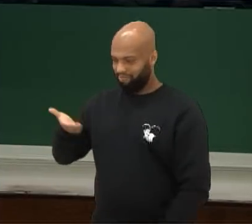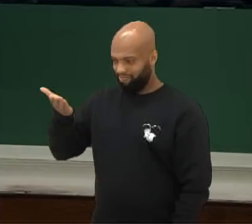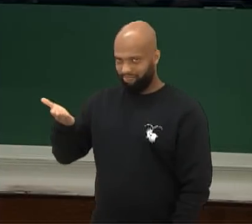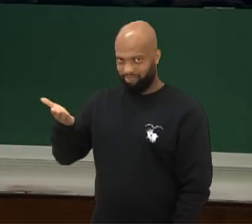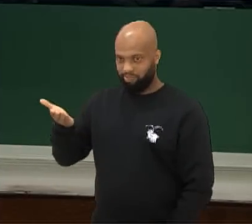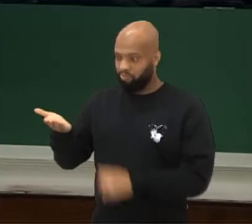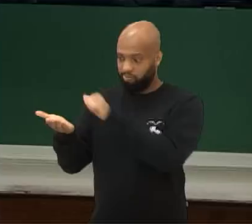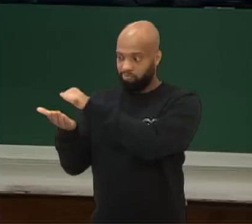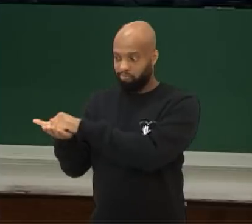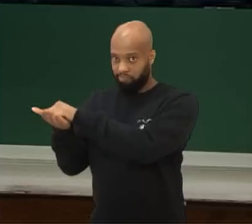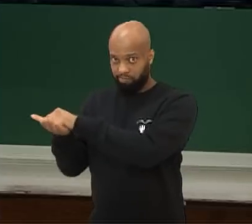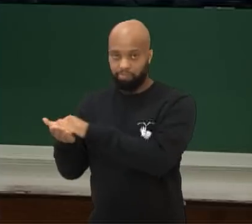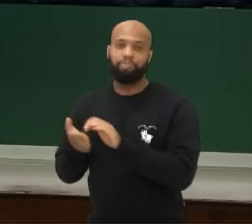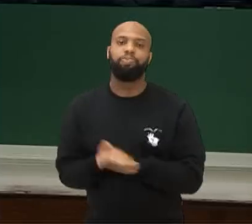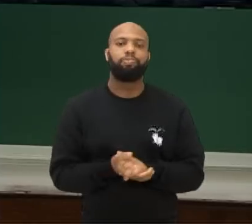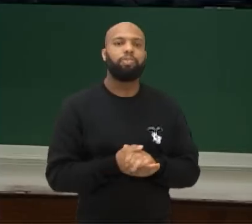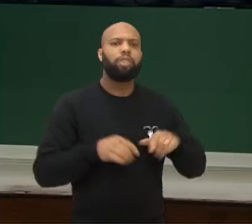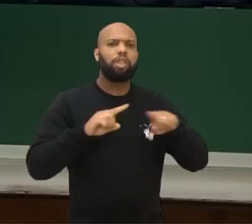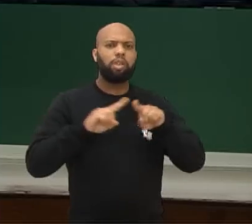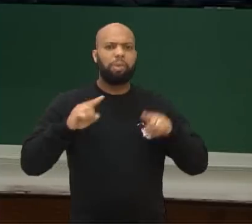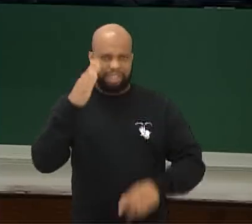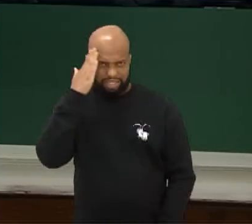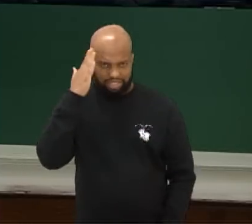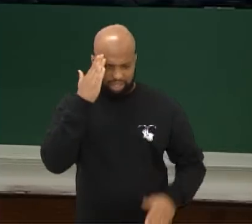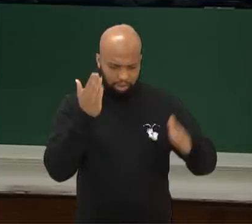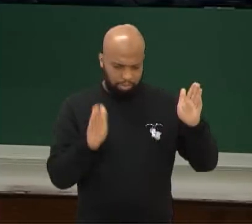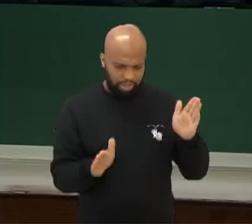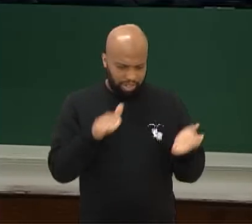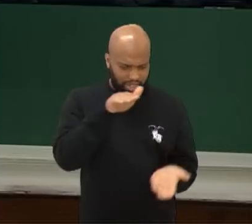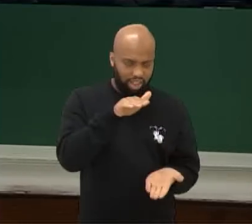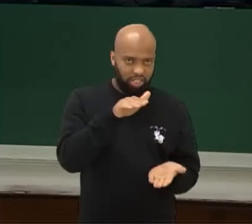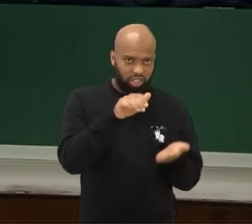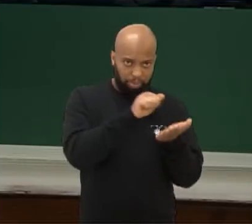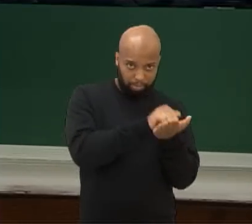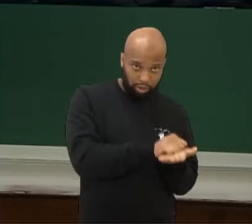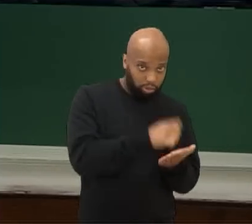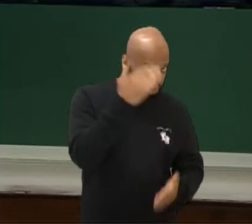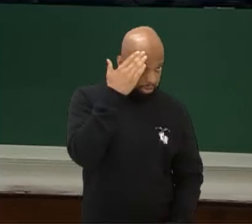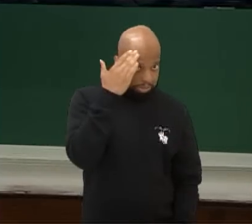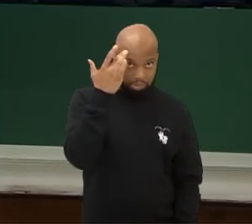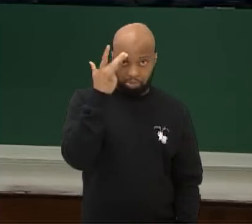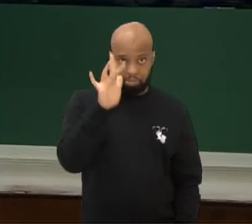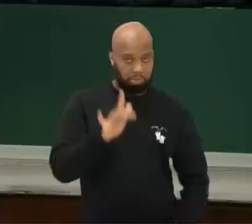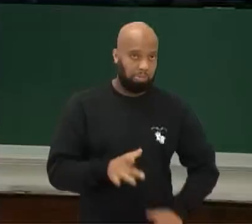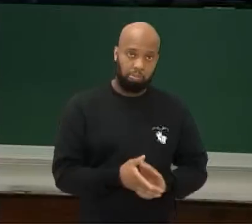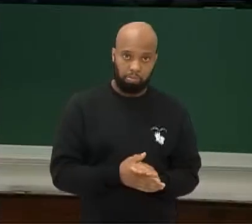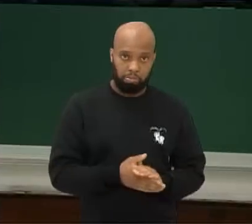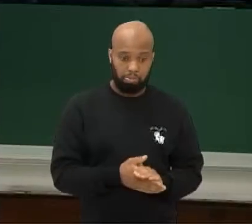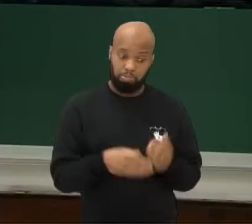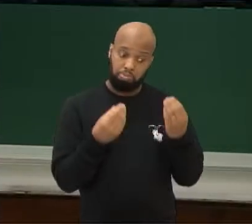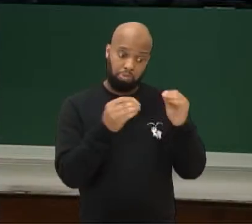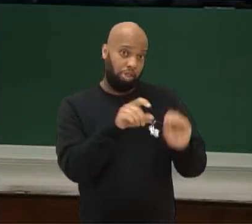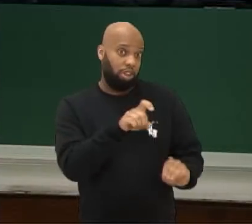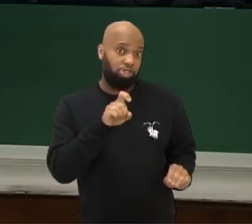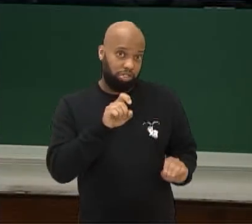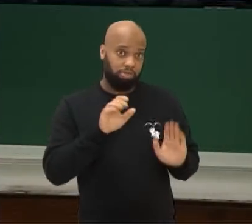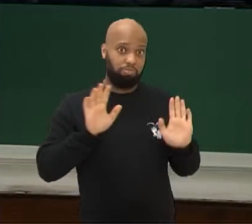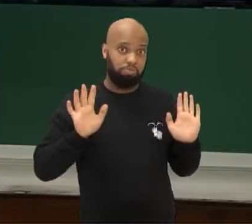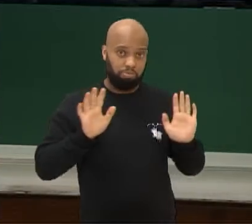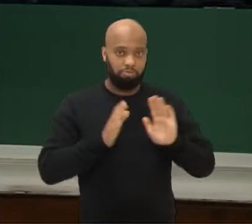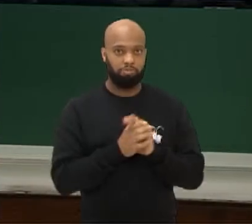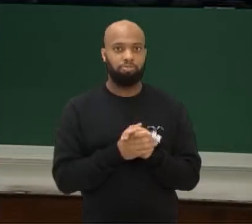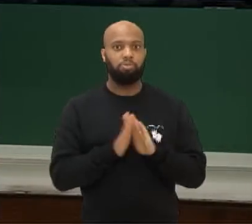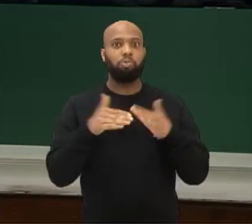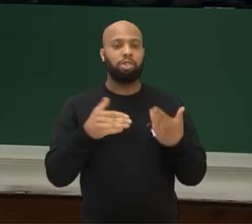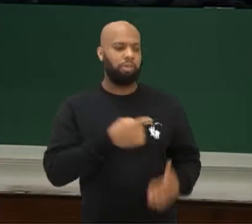Pessoal, nós não sabemos qual é o valor da caixa, então nós vamos chamar esse valor de X. Então, o primeiro